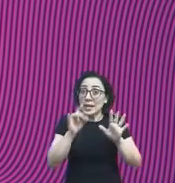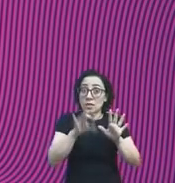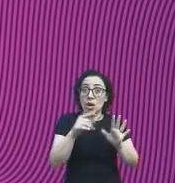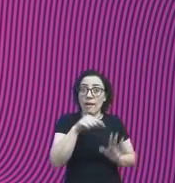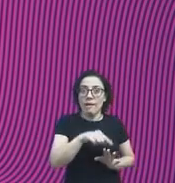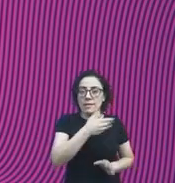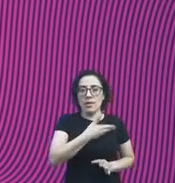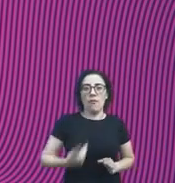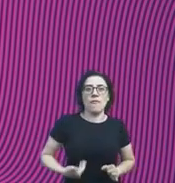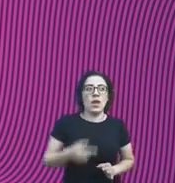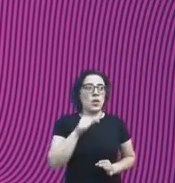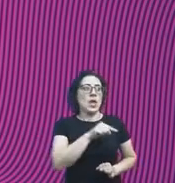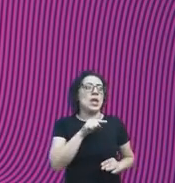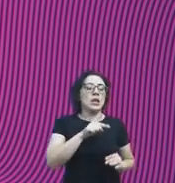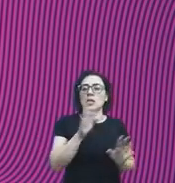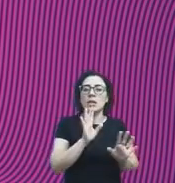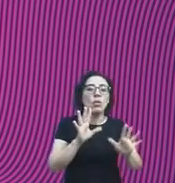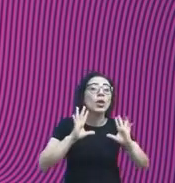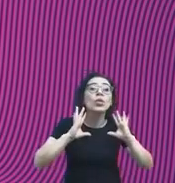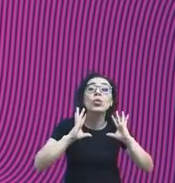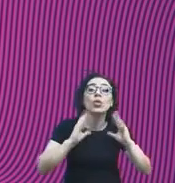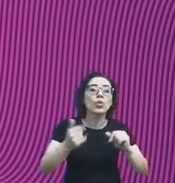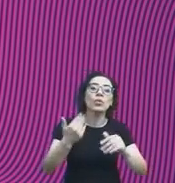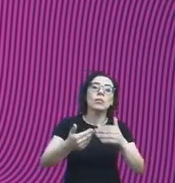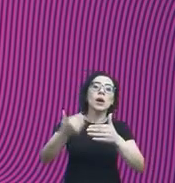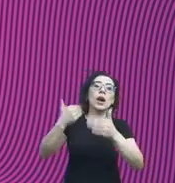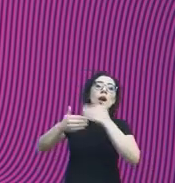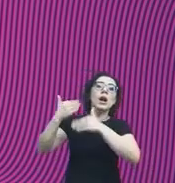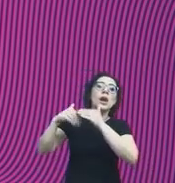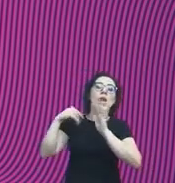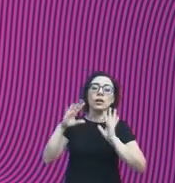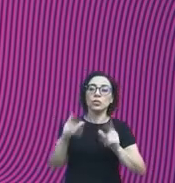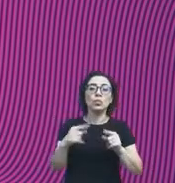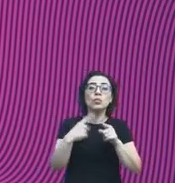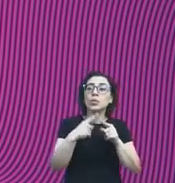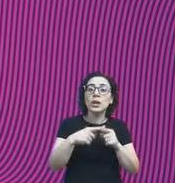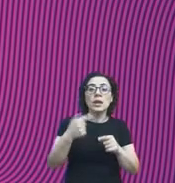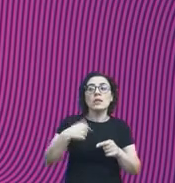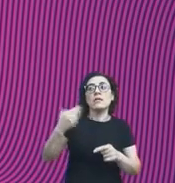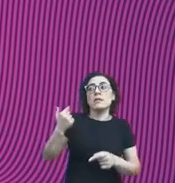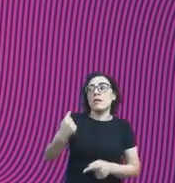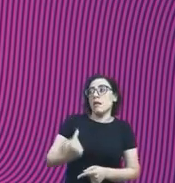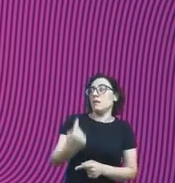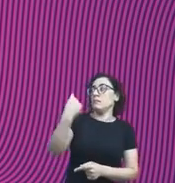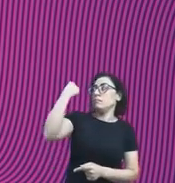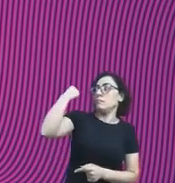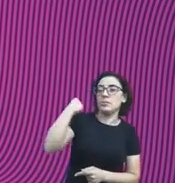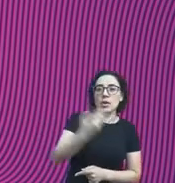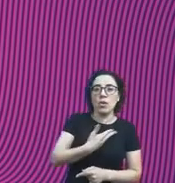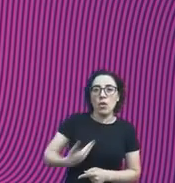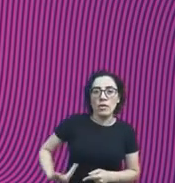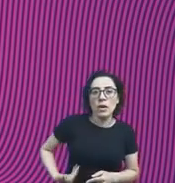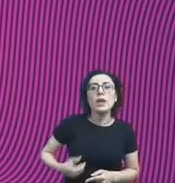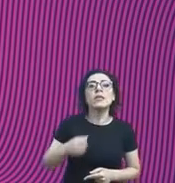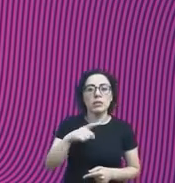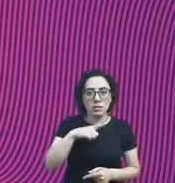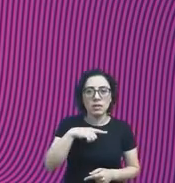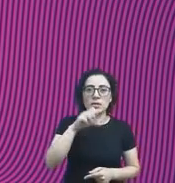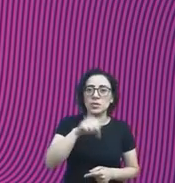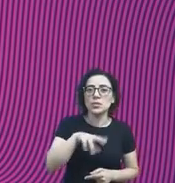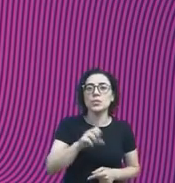em conjunto, e faça, enfim, coisas em conjunto. Basta avisar que vai ter um